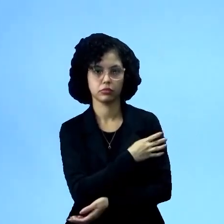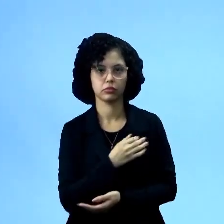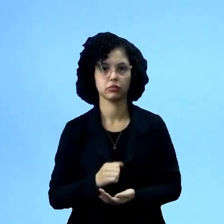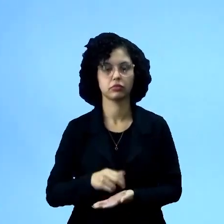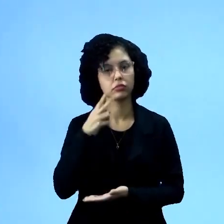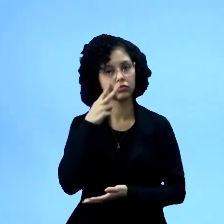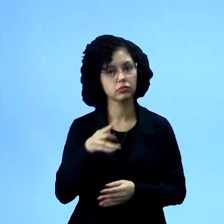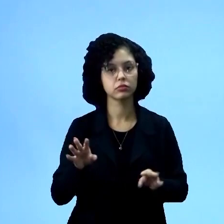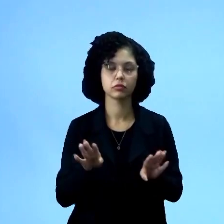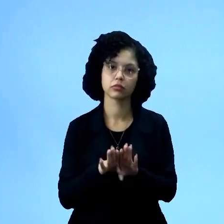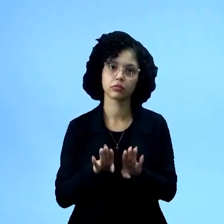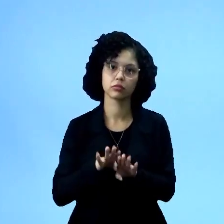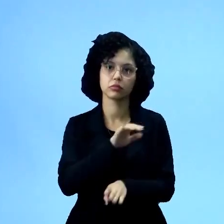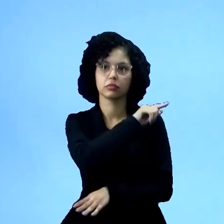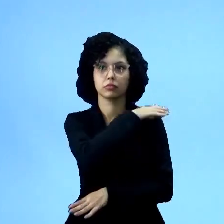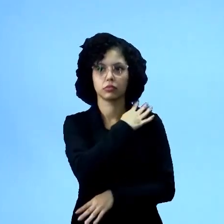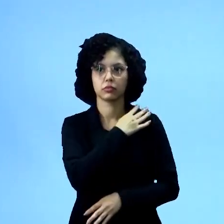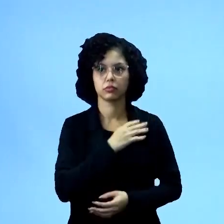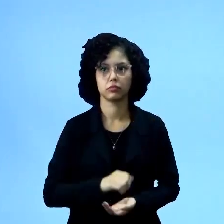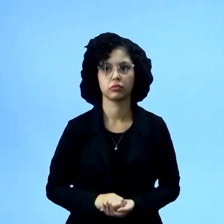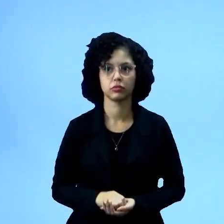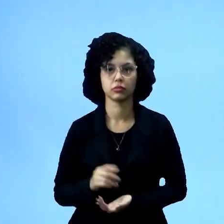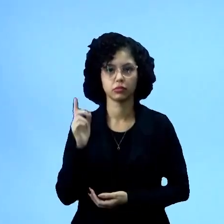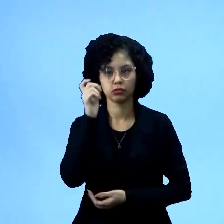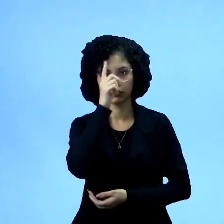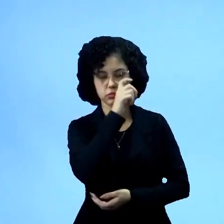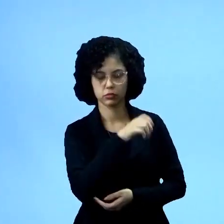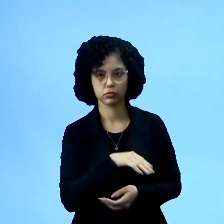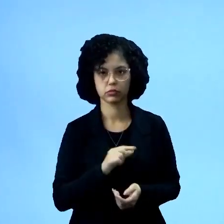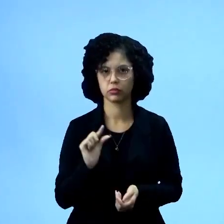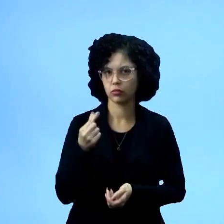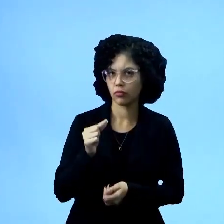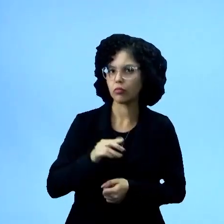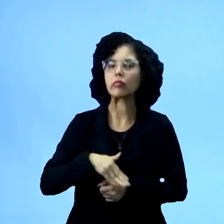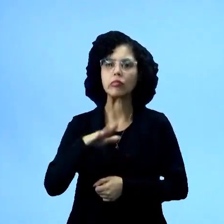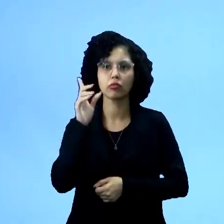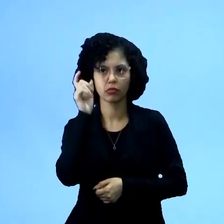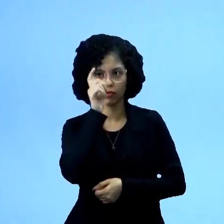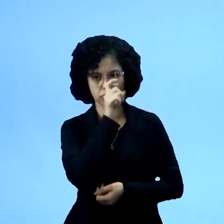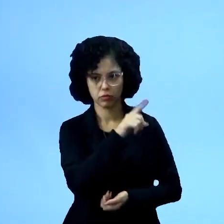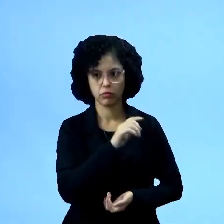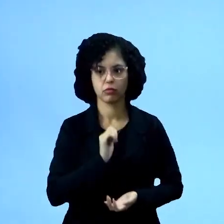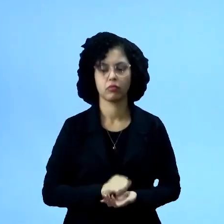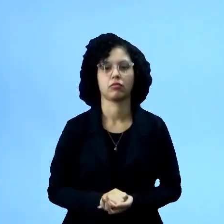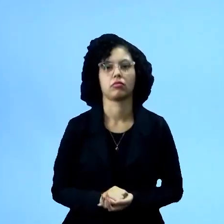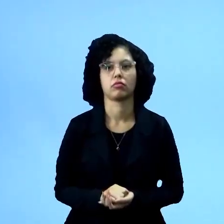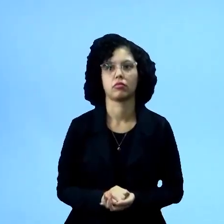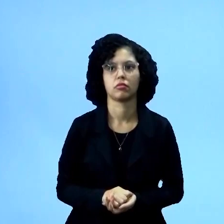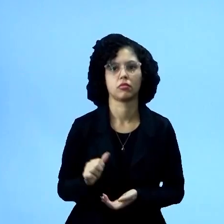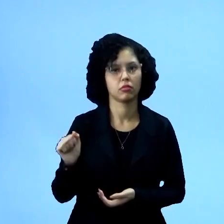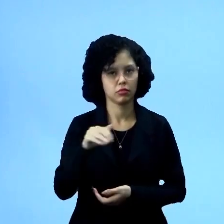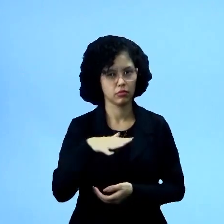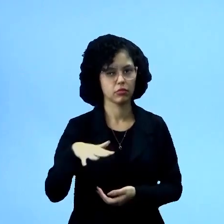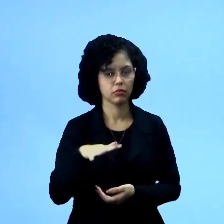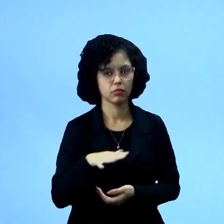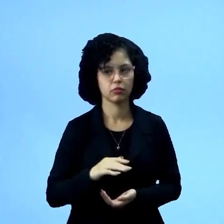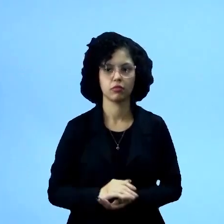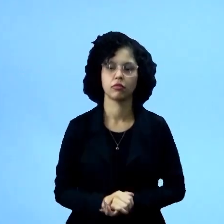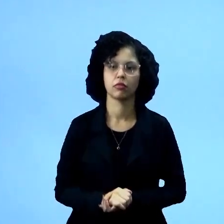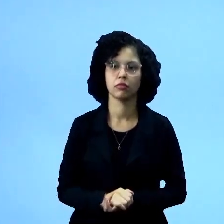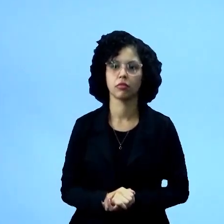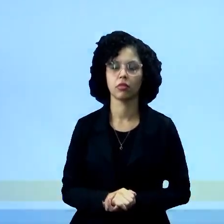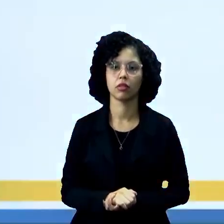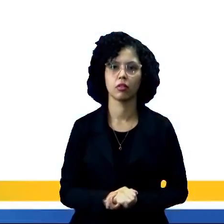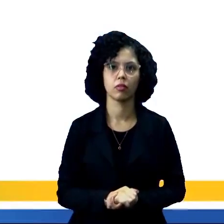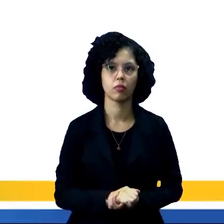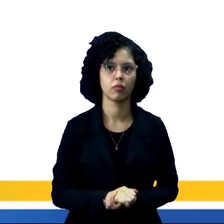a gente vê também no ensino médio. Só que num grau de dificuldade um pouco mais difícil. Mas é a área, tudo bem? Então